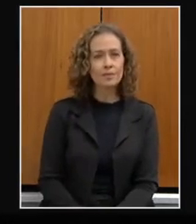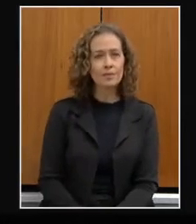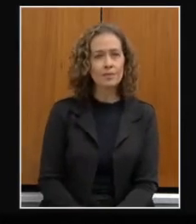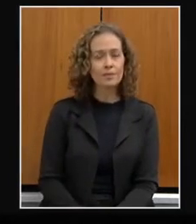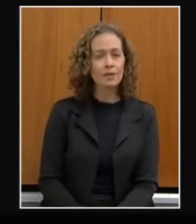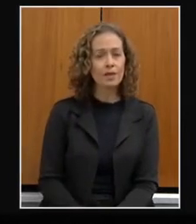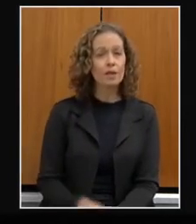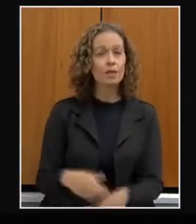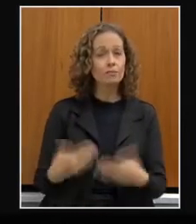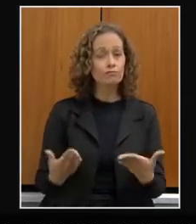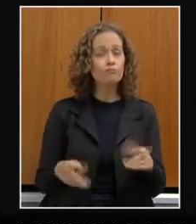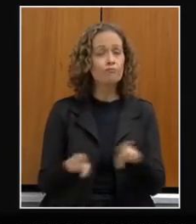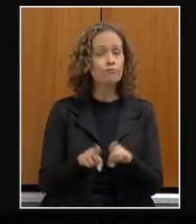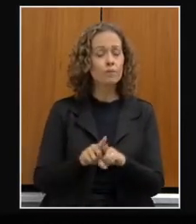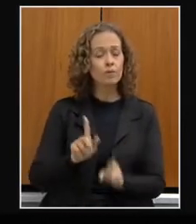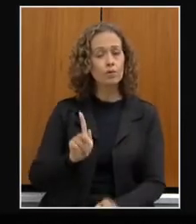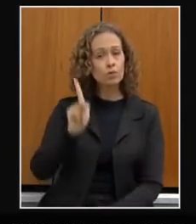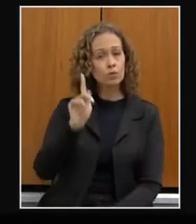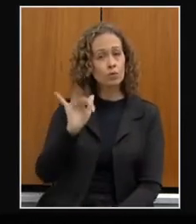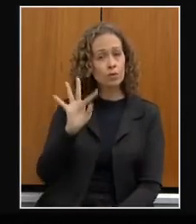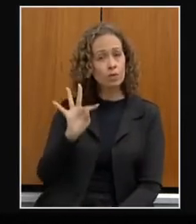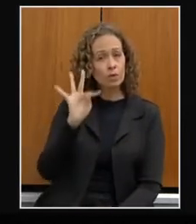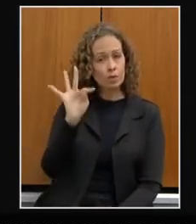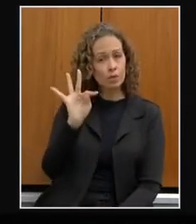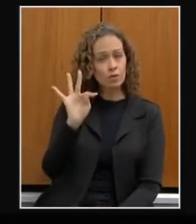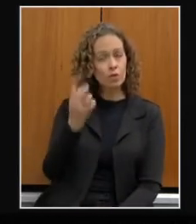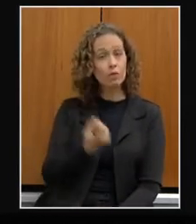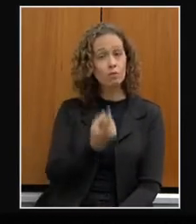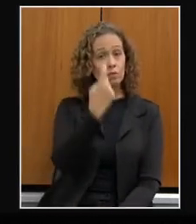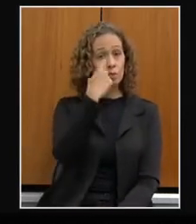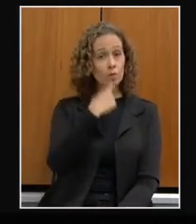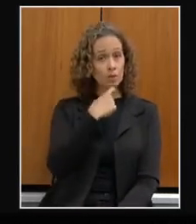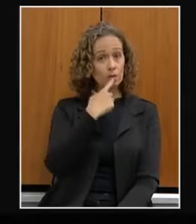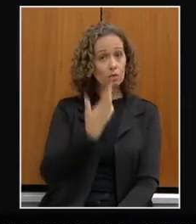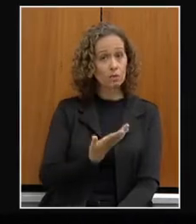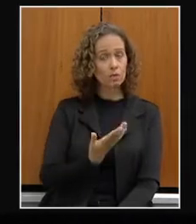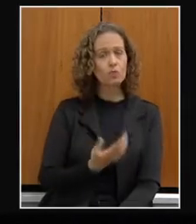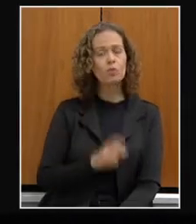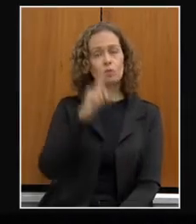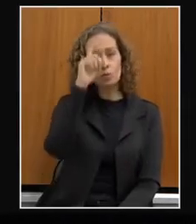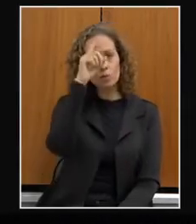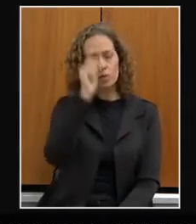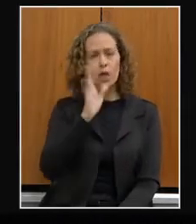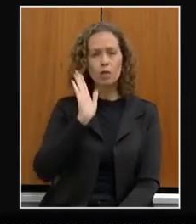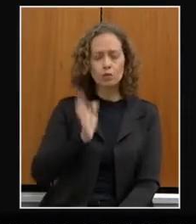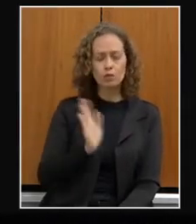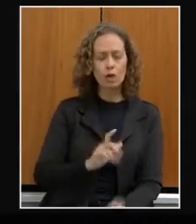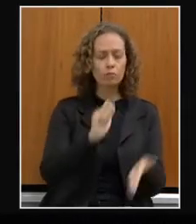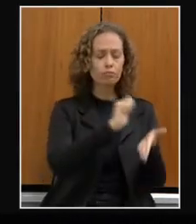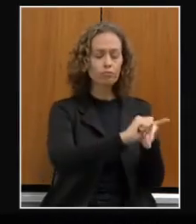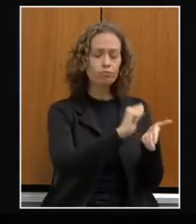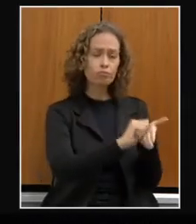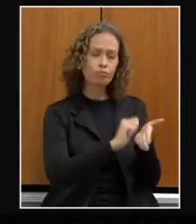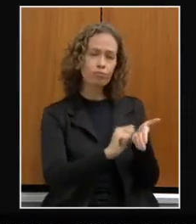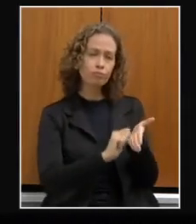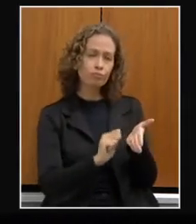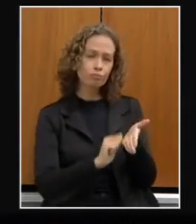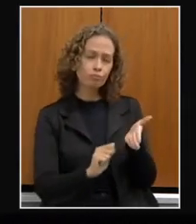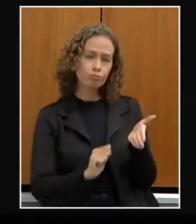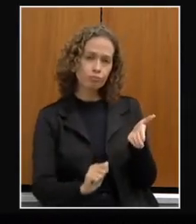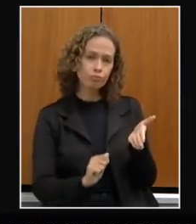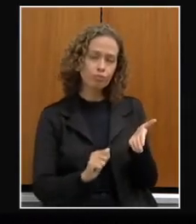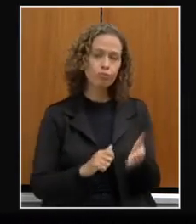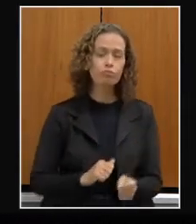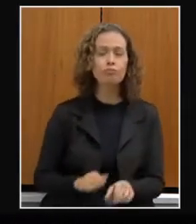questão do kit intubação os nossos hospitais têm preenchido corretamente mostrado e mostrado e provado que repreendido